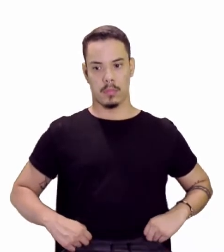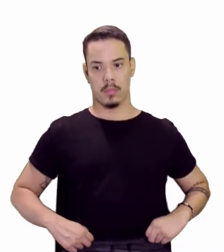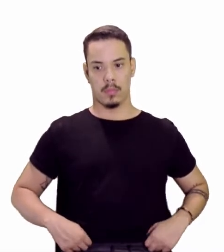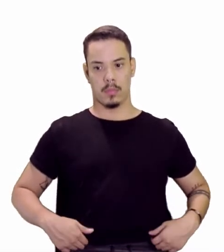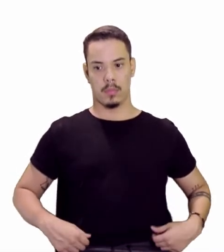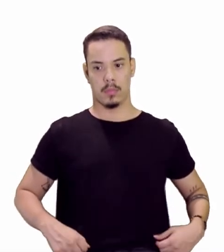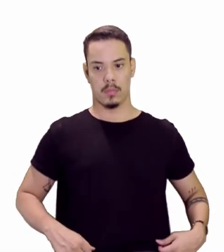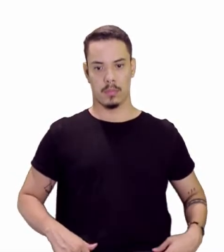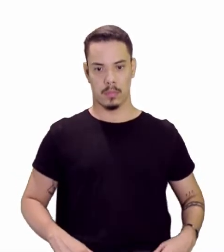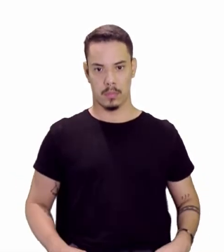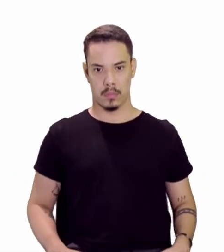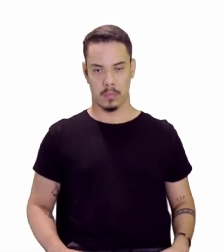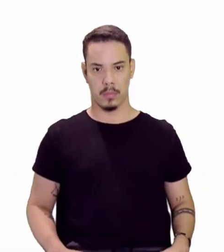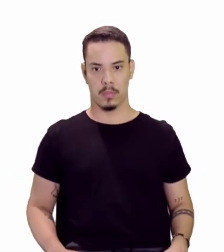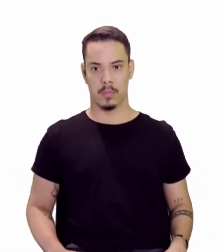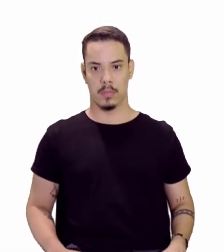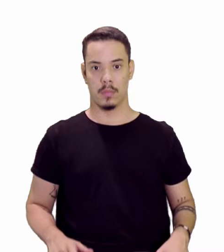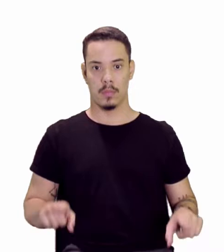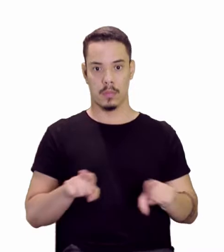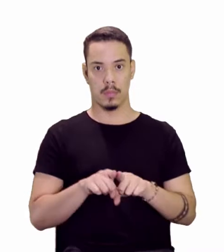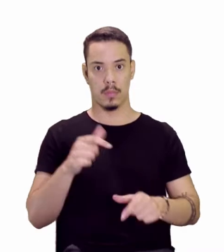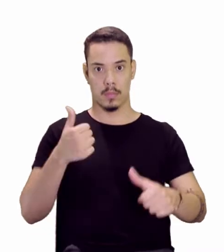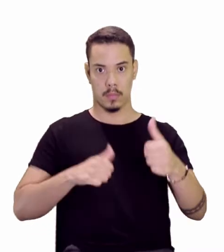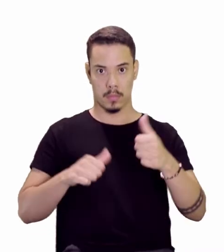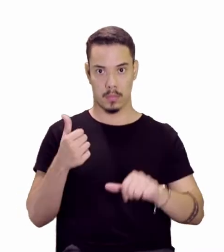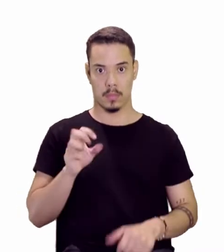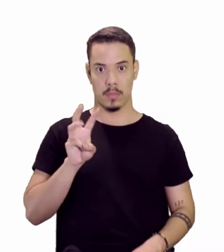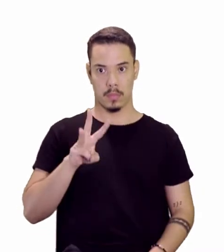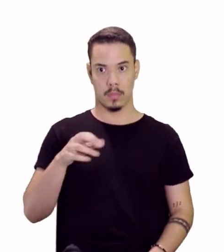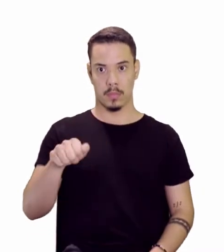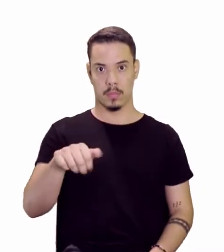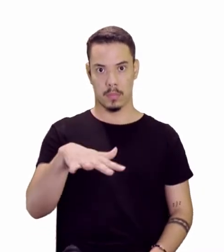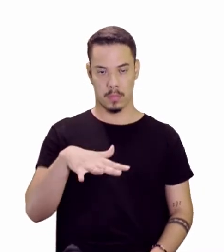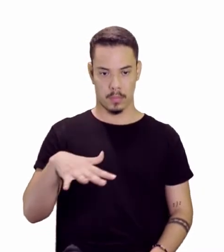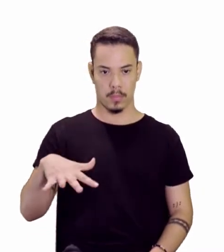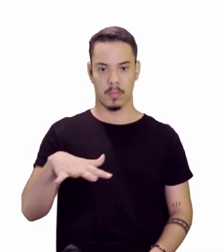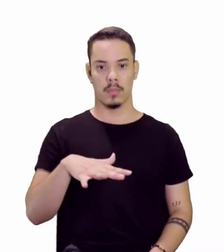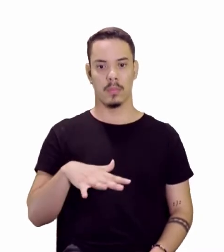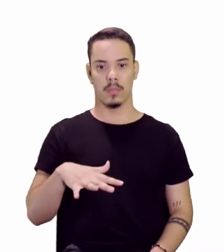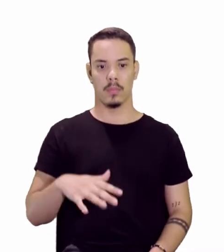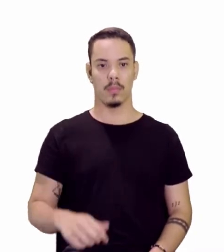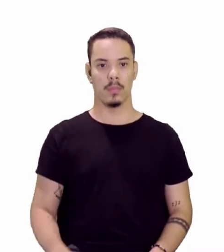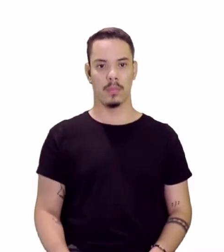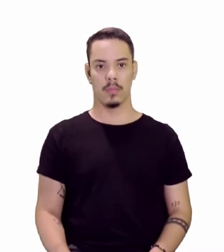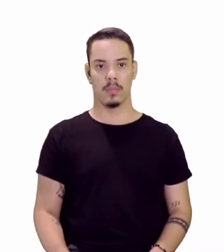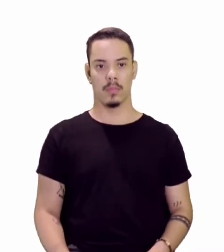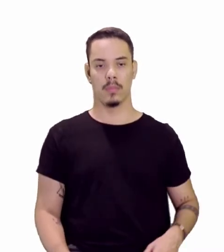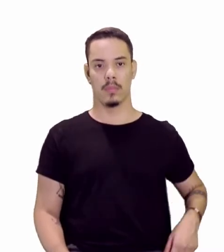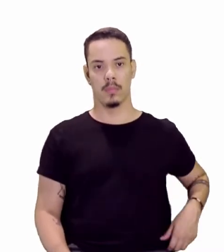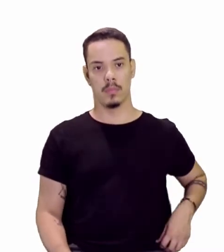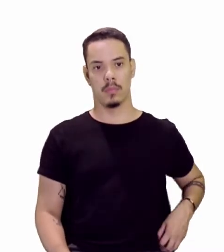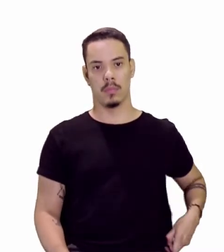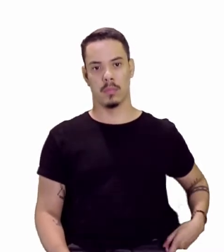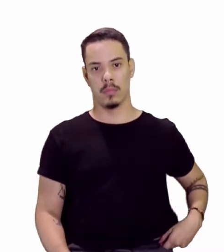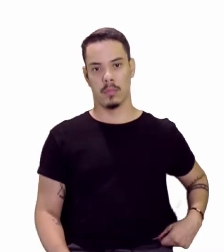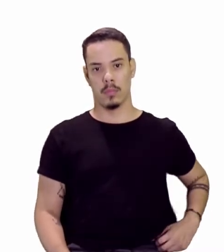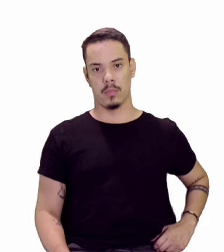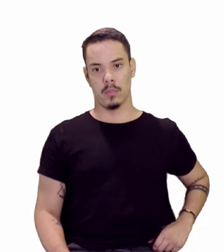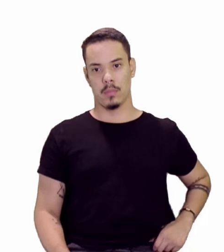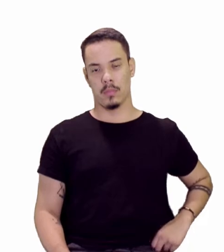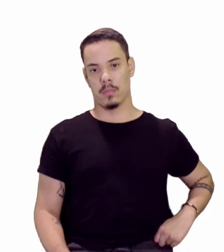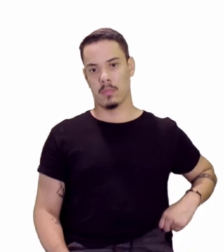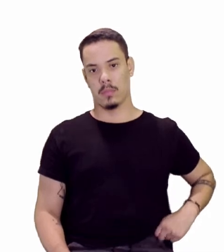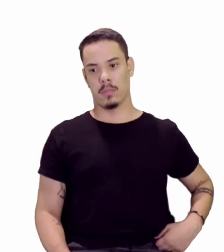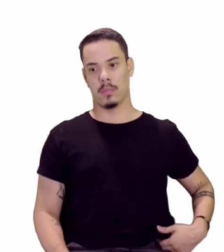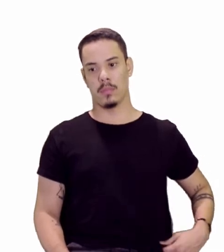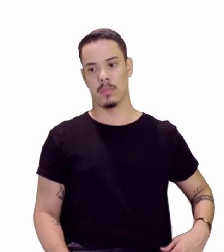aí. E vamos analisar 3 situações. Vamos lá. Certo? A gente até colocou na figura lá, vamos dar uma analisada. Primeira situação.